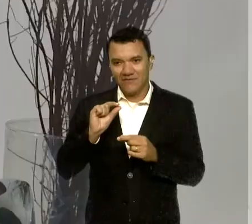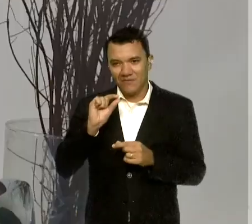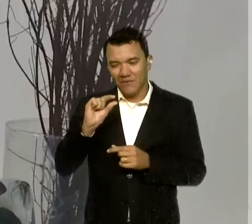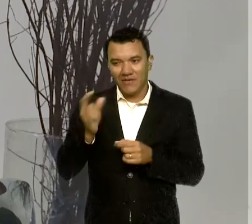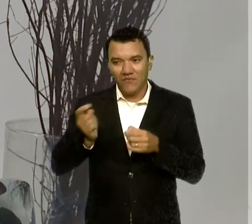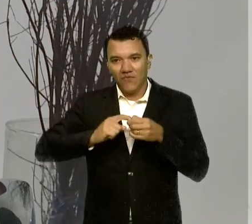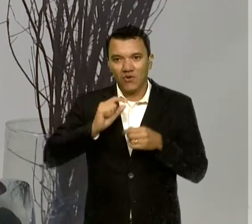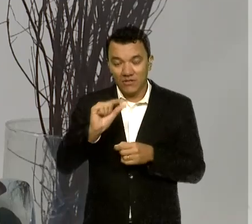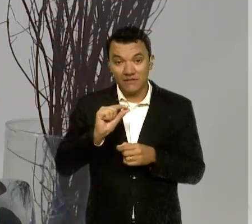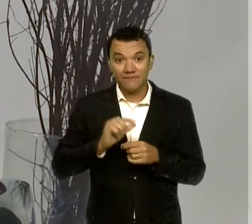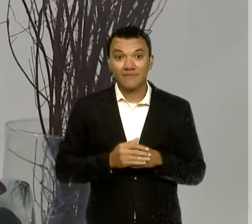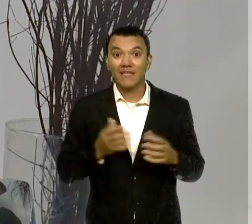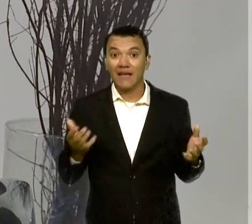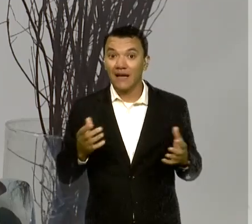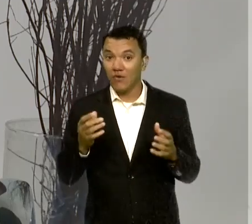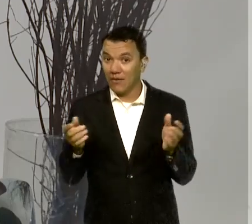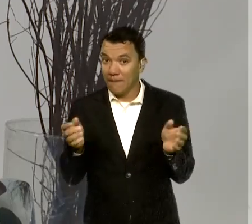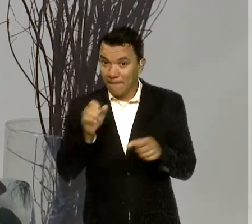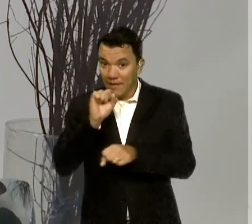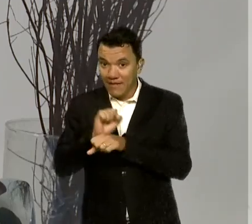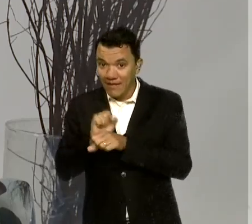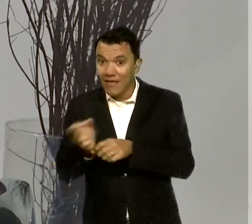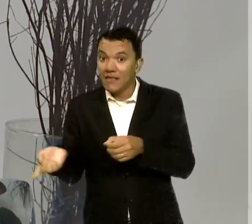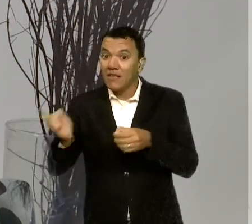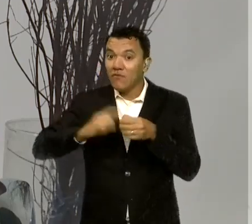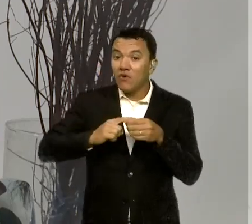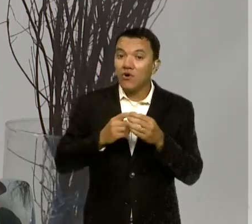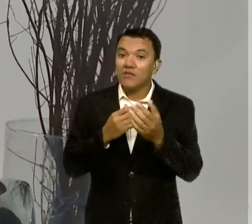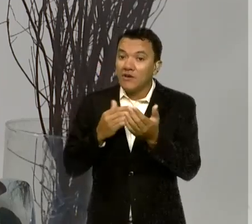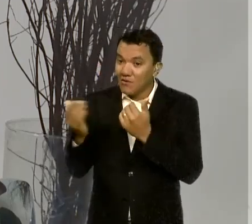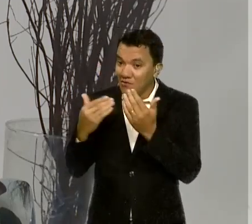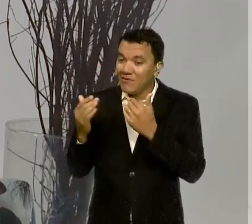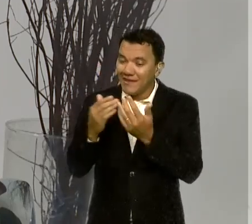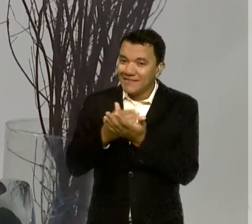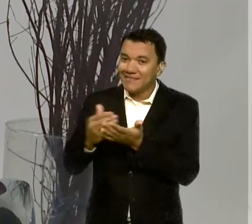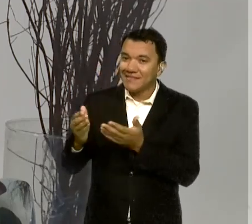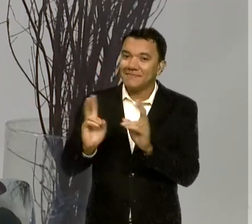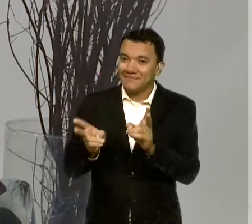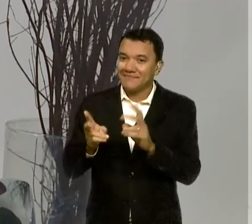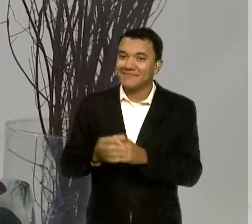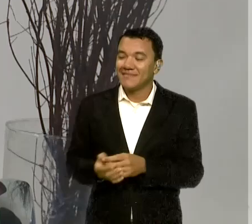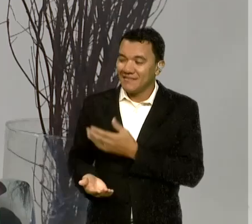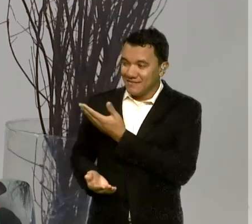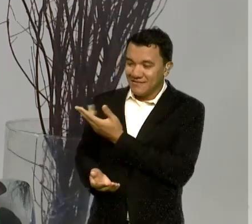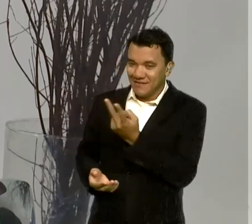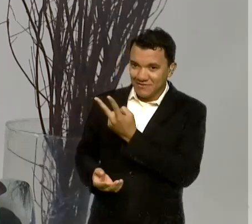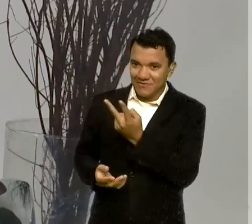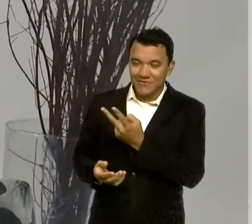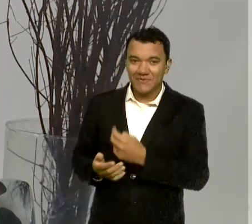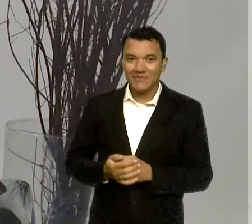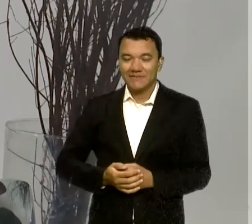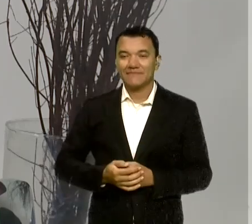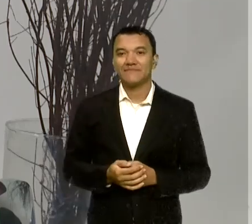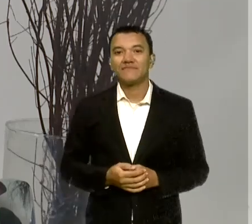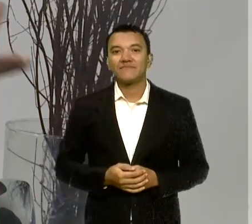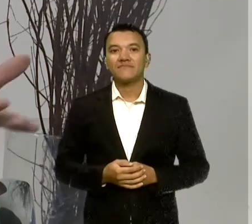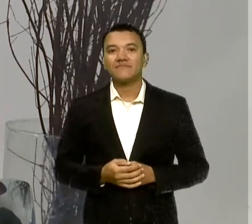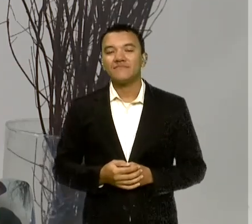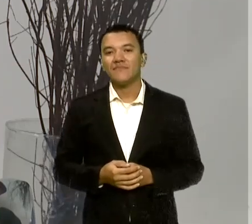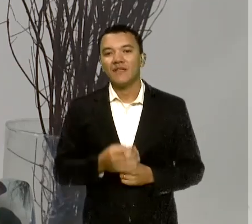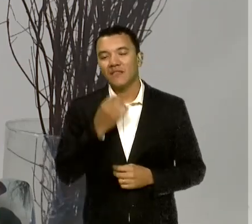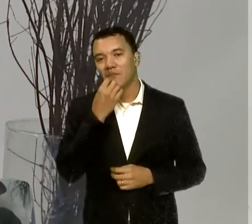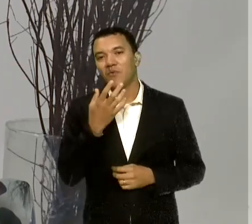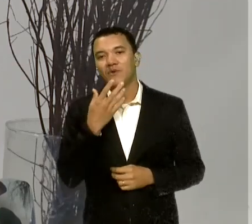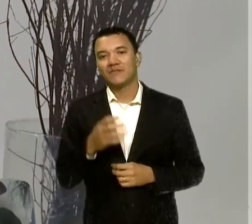gente vai para um rápido intervalo e na volta continua essa conversa com a Maria Júlia e também com a Raimunda Serra. Gente, tá